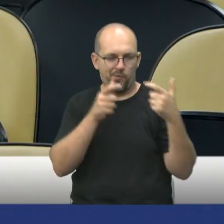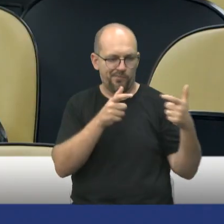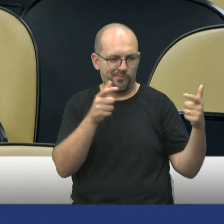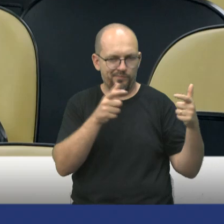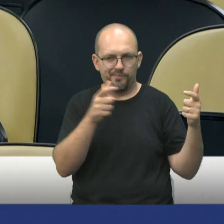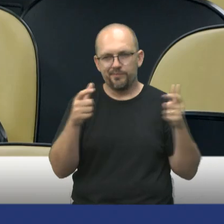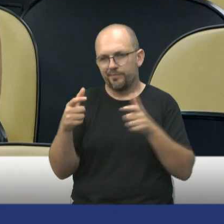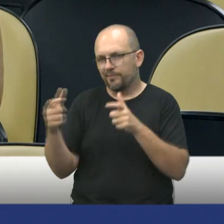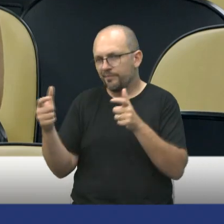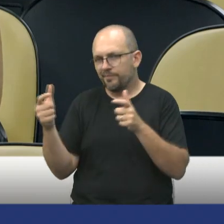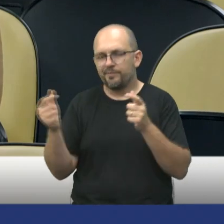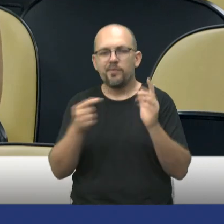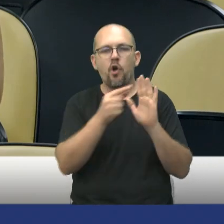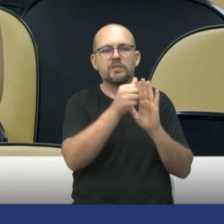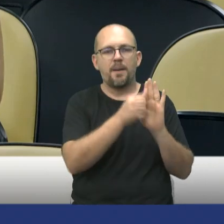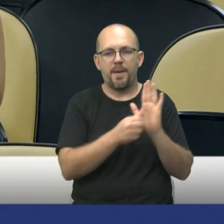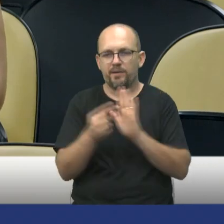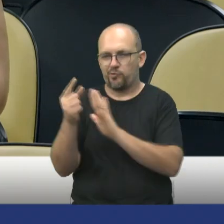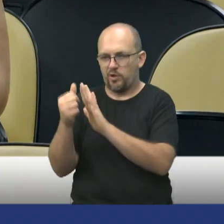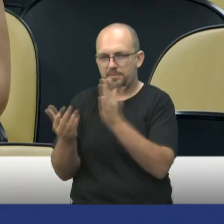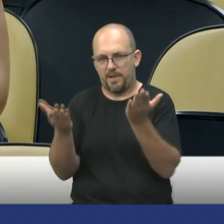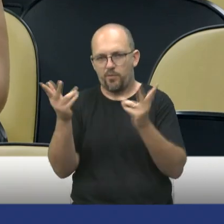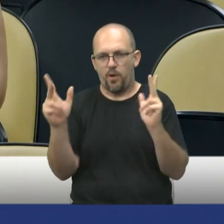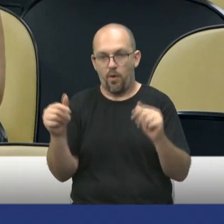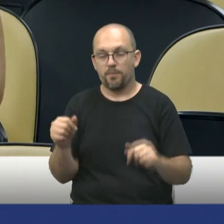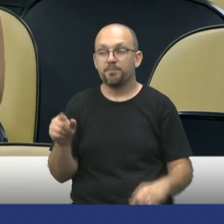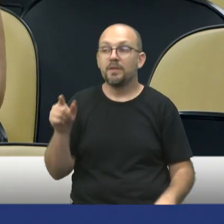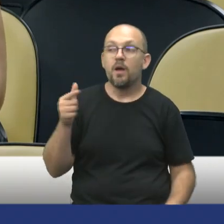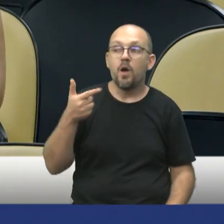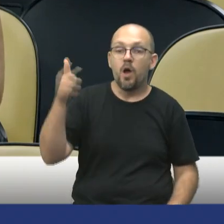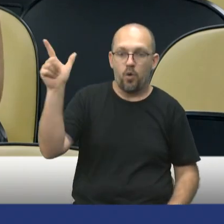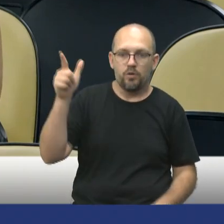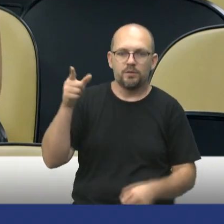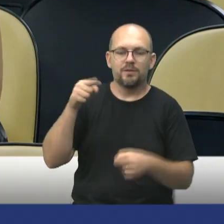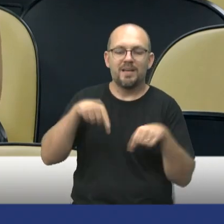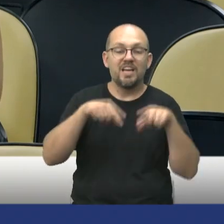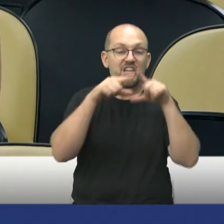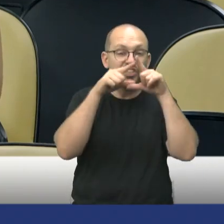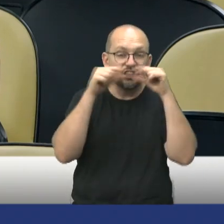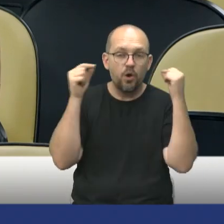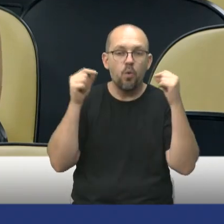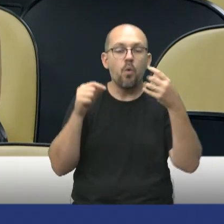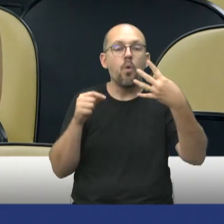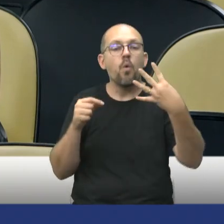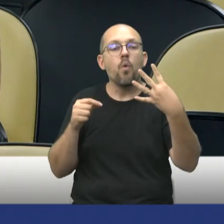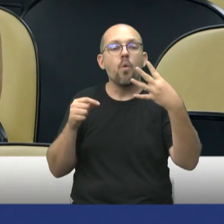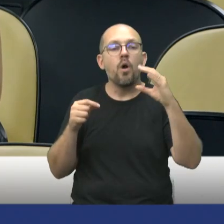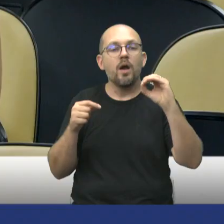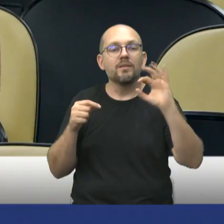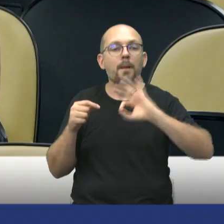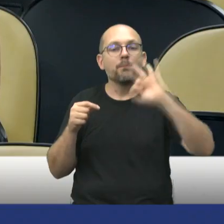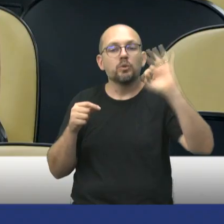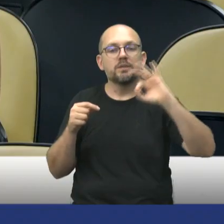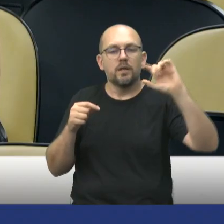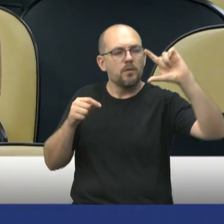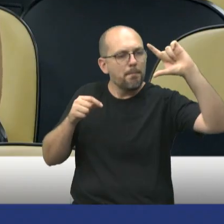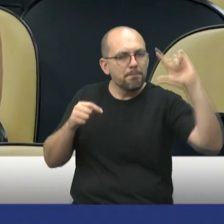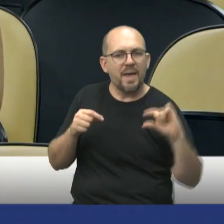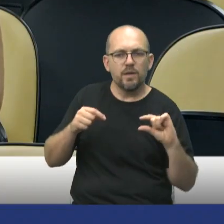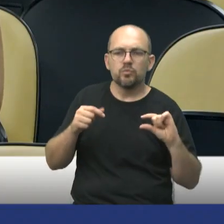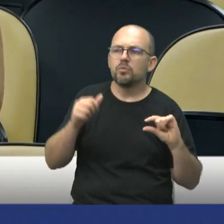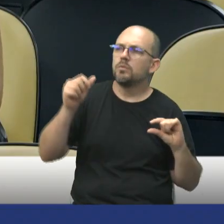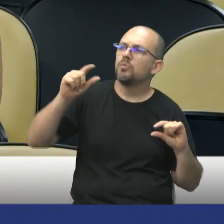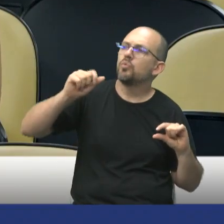de município, né, de tamanho, e Jaú nós temos em torno de um salário de 40% menor do que todas essas cidades que